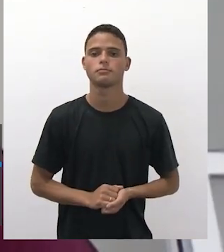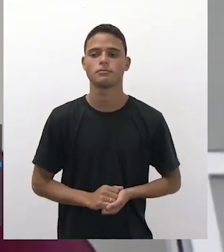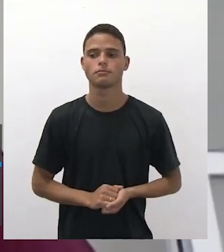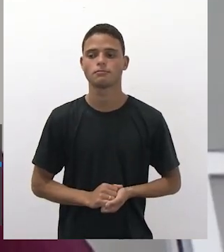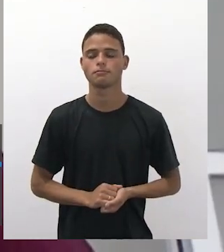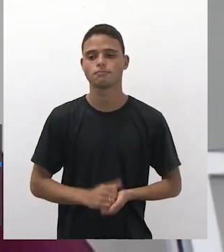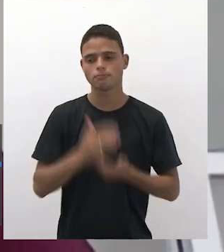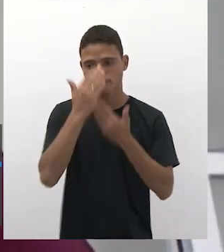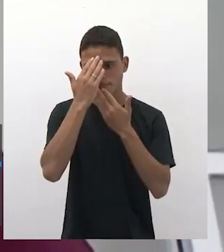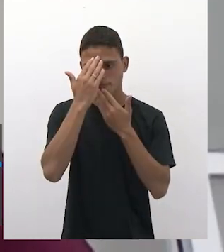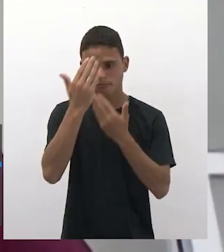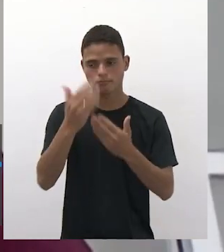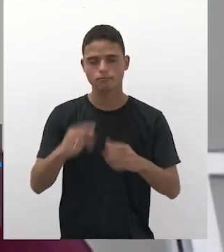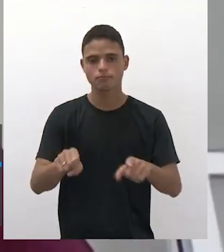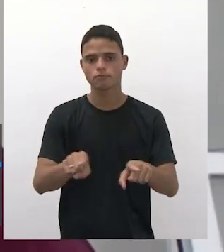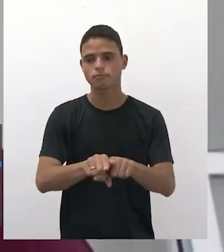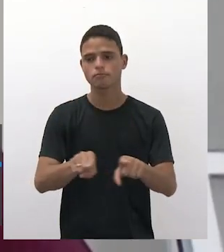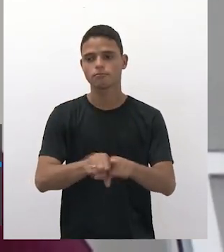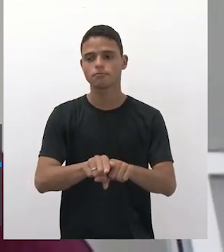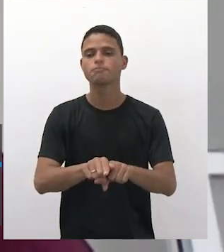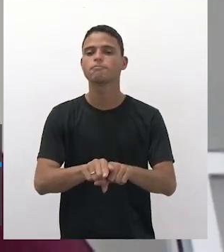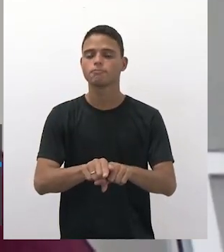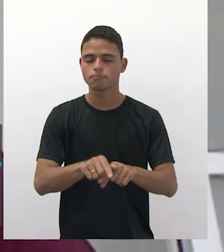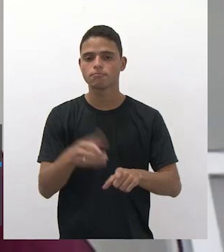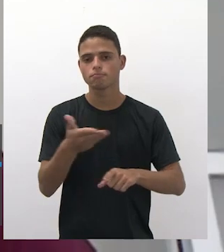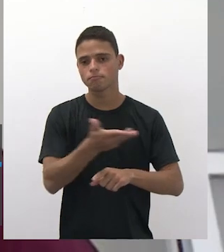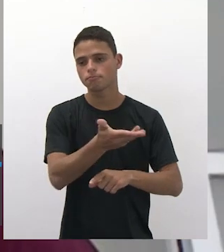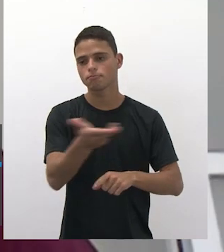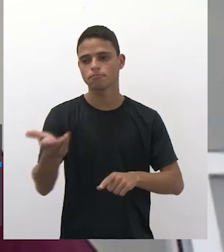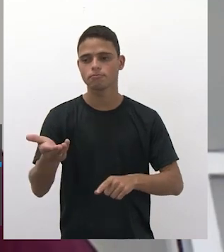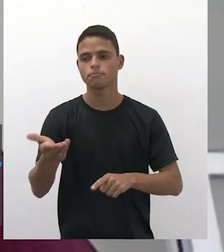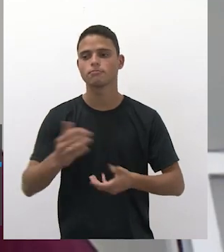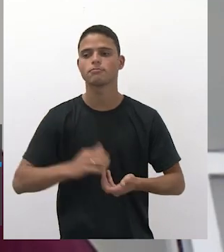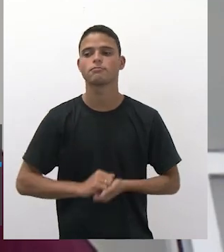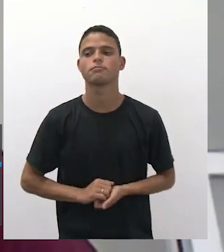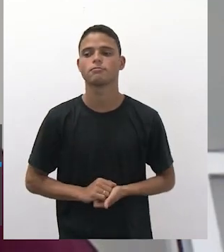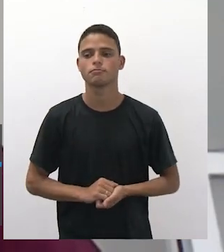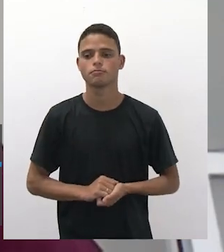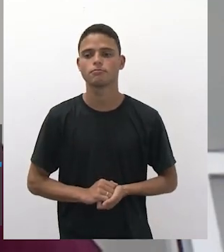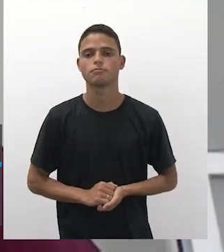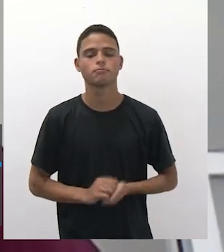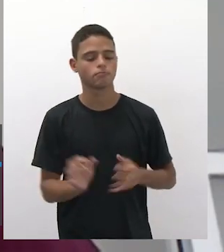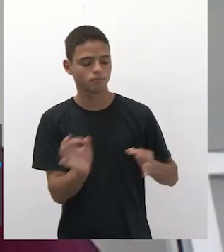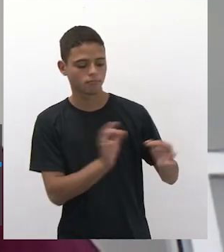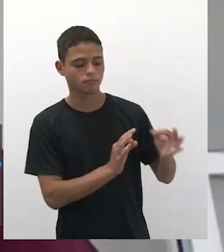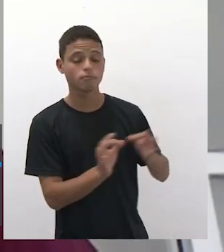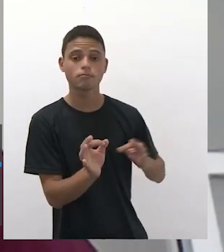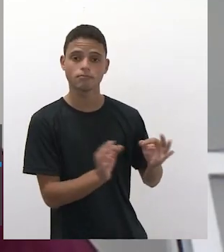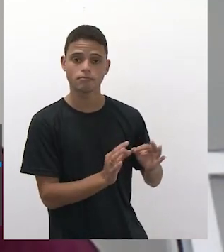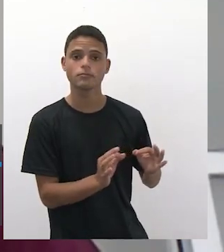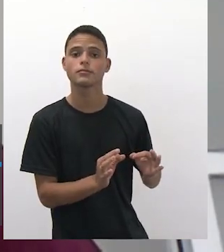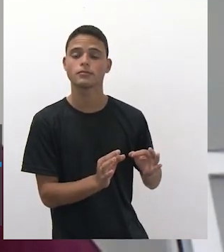E agradeço também ao pessoal da produção.